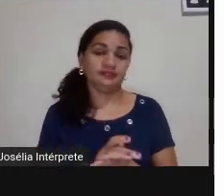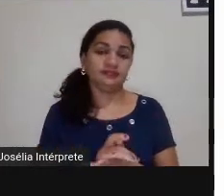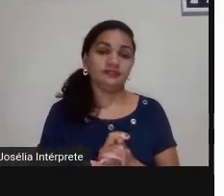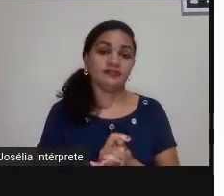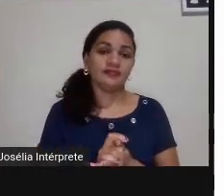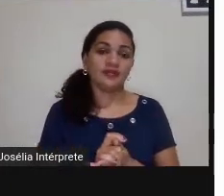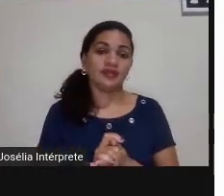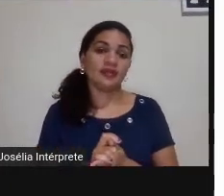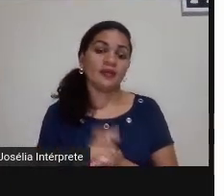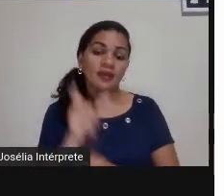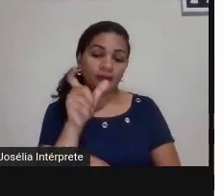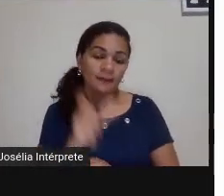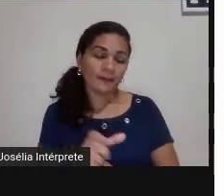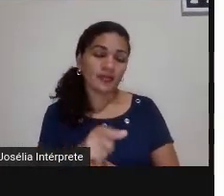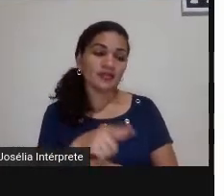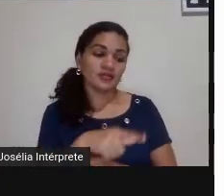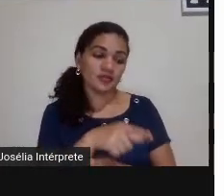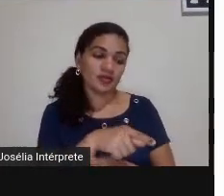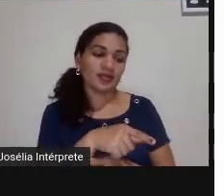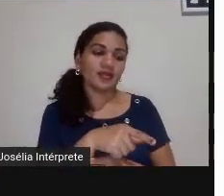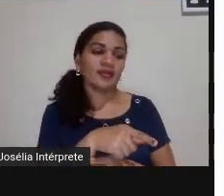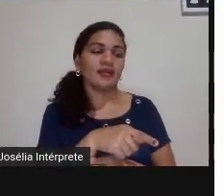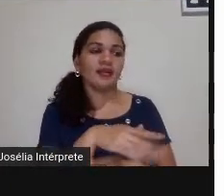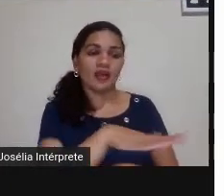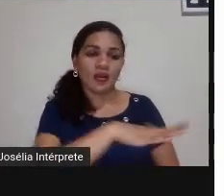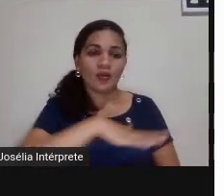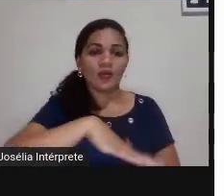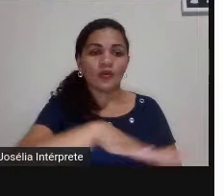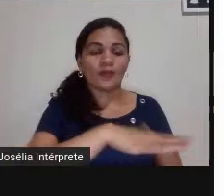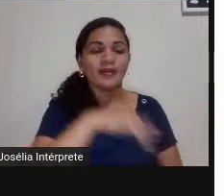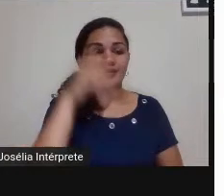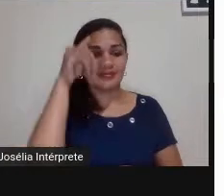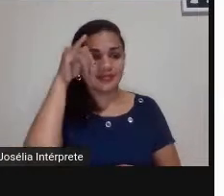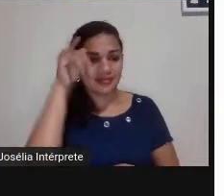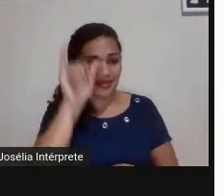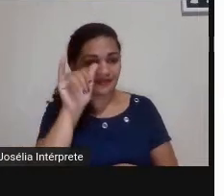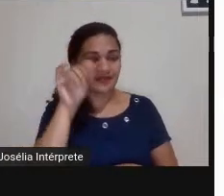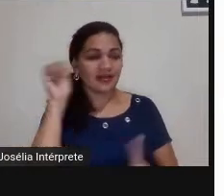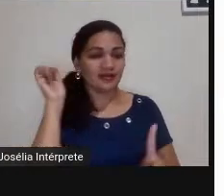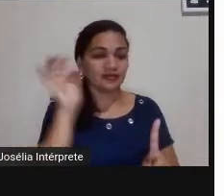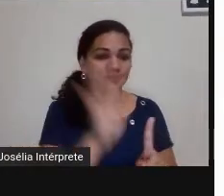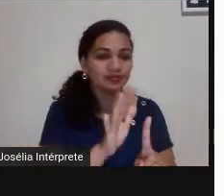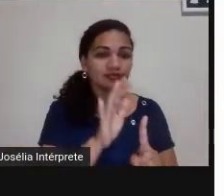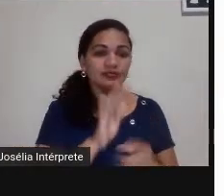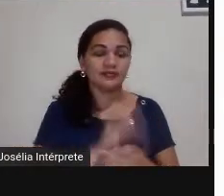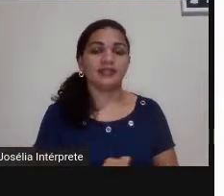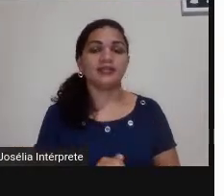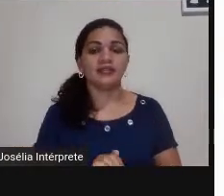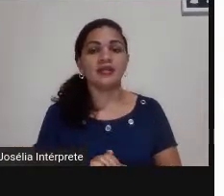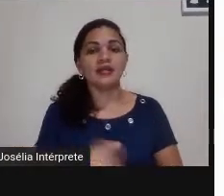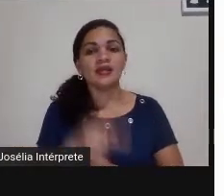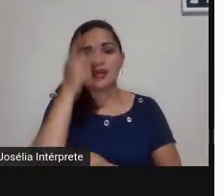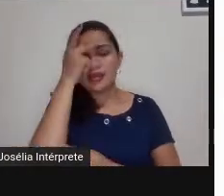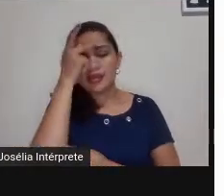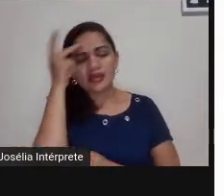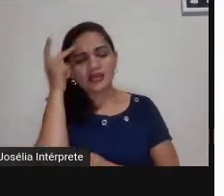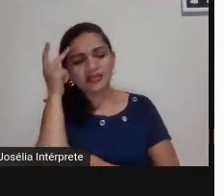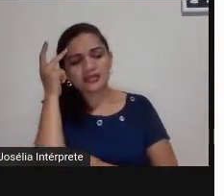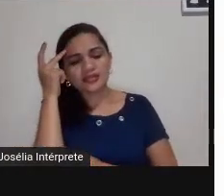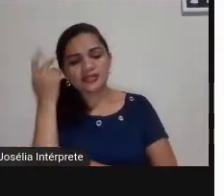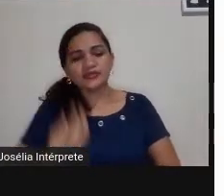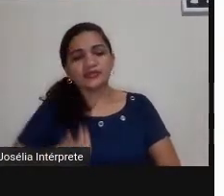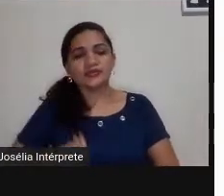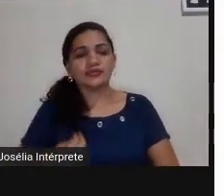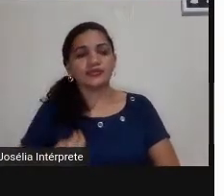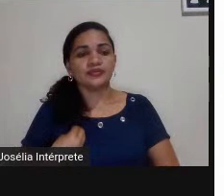óculos tiveram que achar formas de se evitar esse tipo de impacto e as pessoas que vivem próximas não tô falando